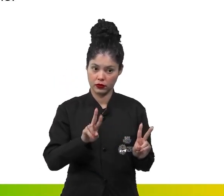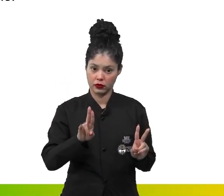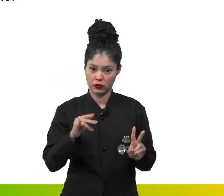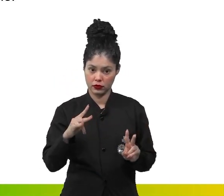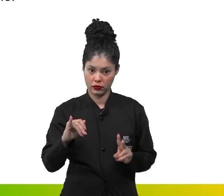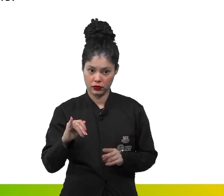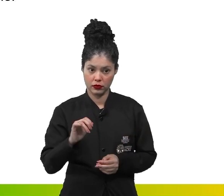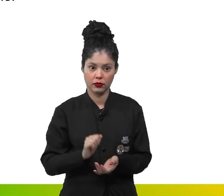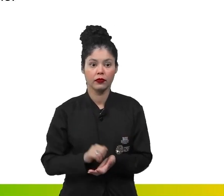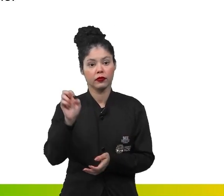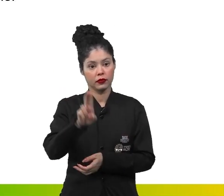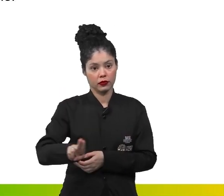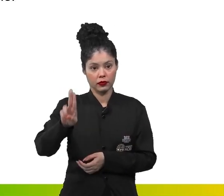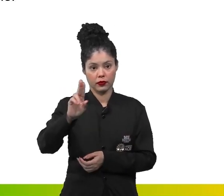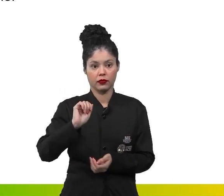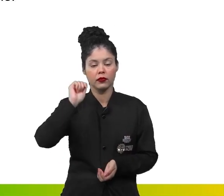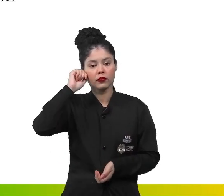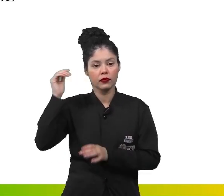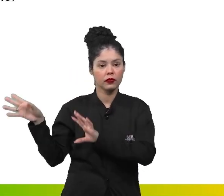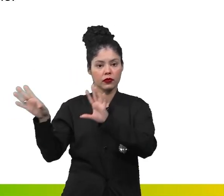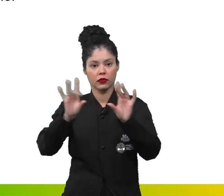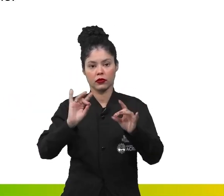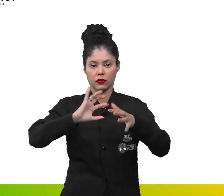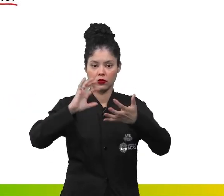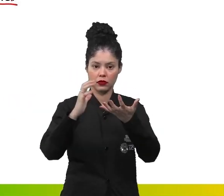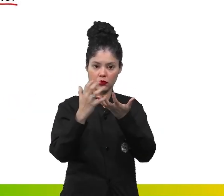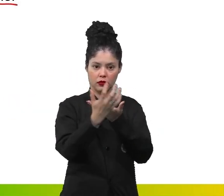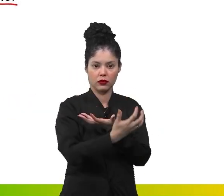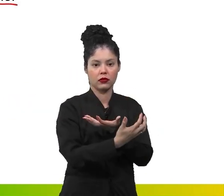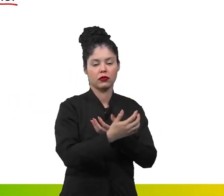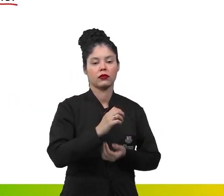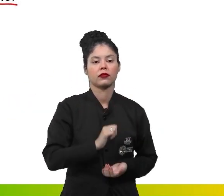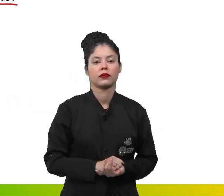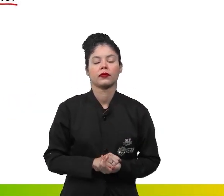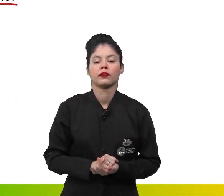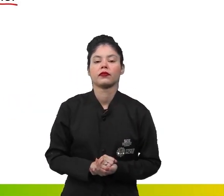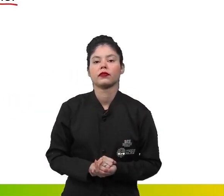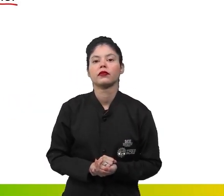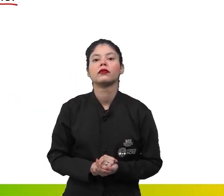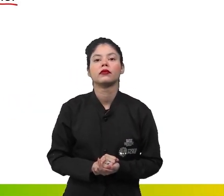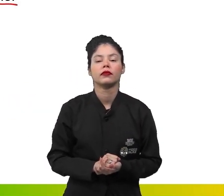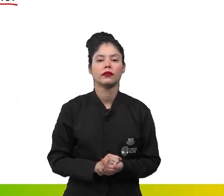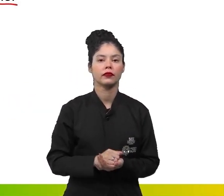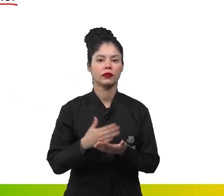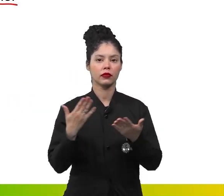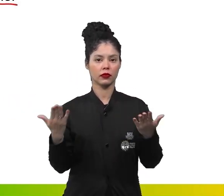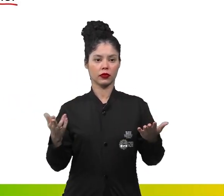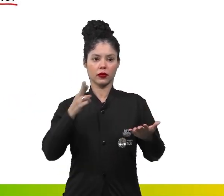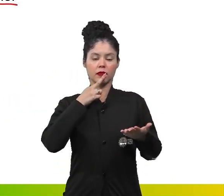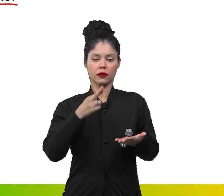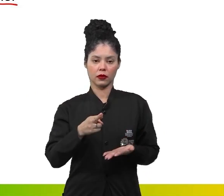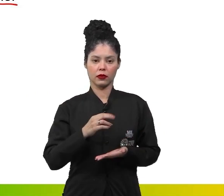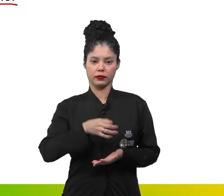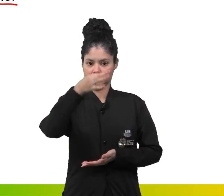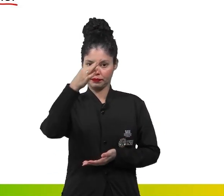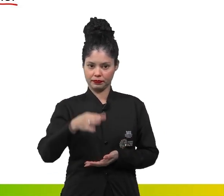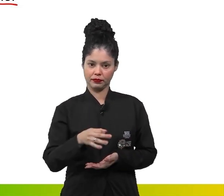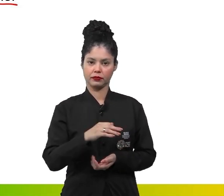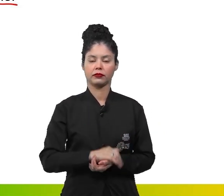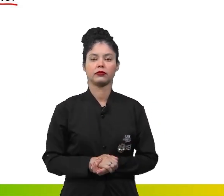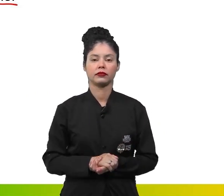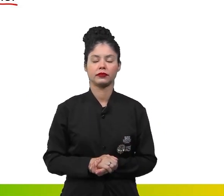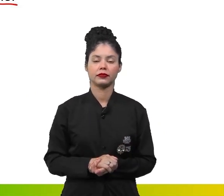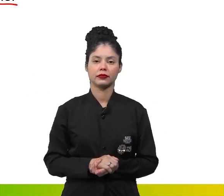tupi, europeus e negros trazidos do continente africano, Essa é a resposta